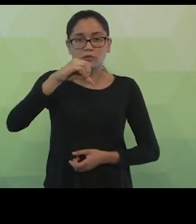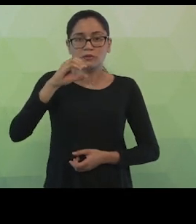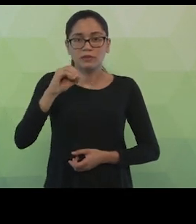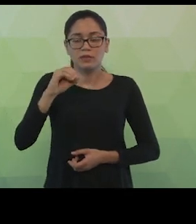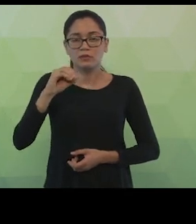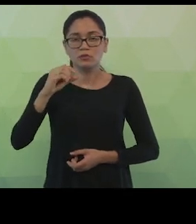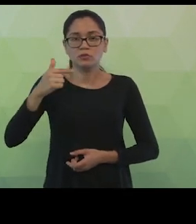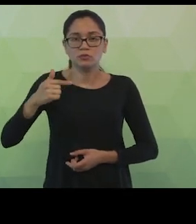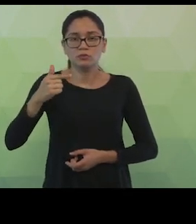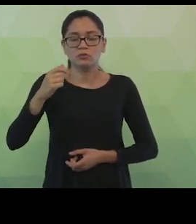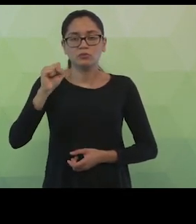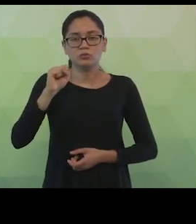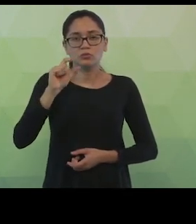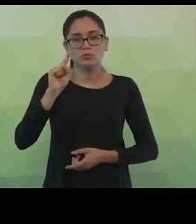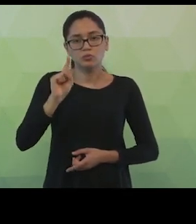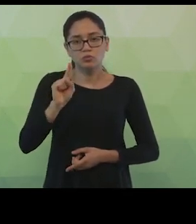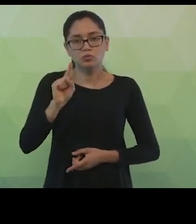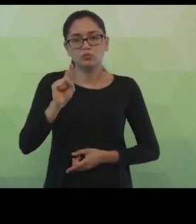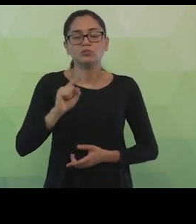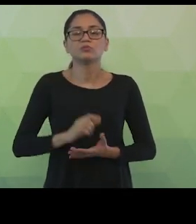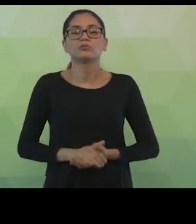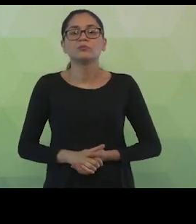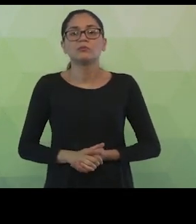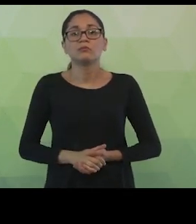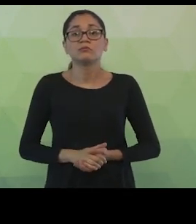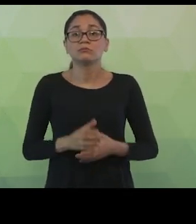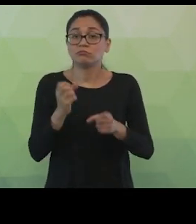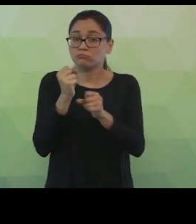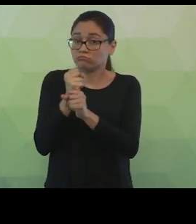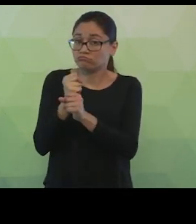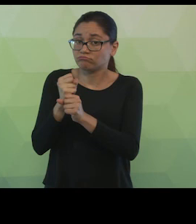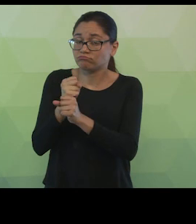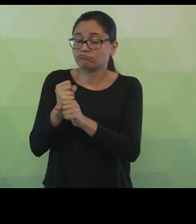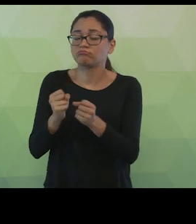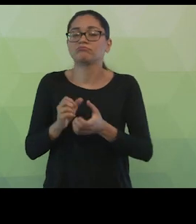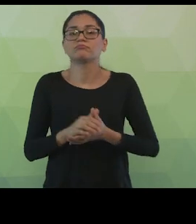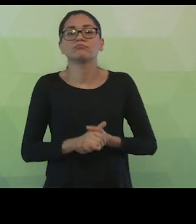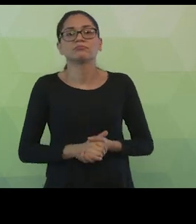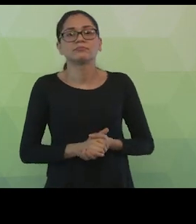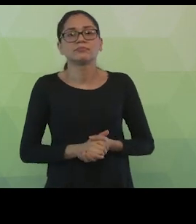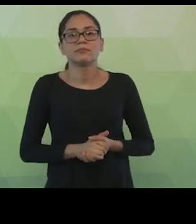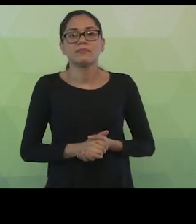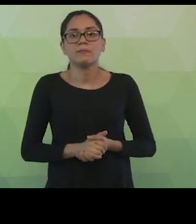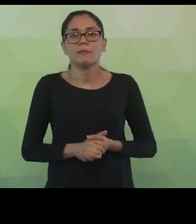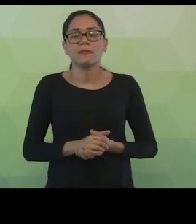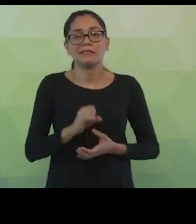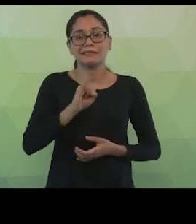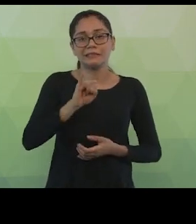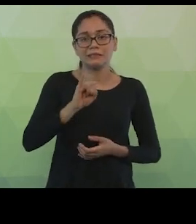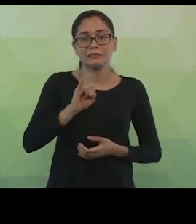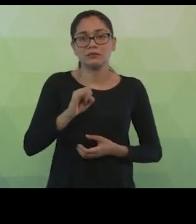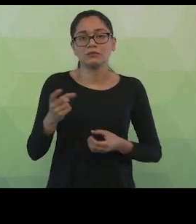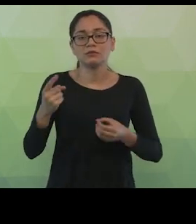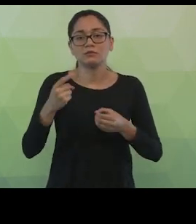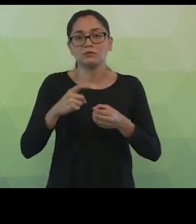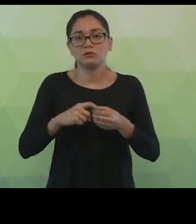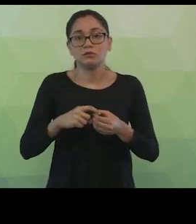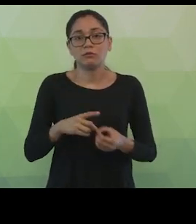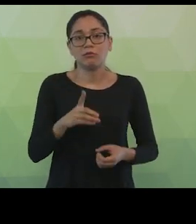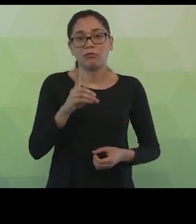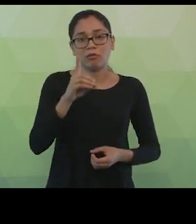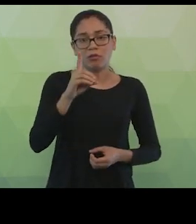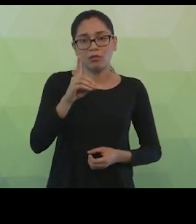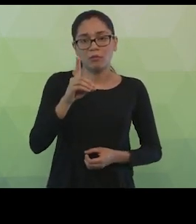2.190281 anos. Teclamos alguma coisa e voltamos. Se eu voltar aqui e colocar o T maiúsculo